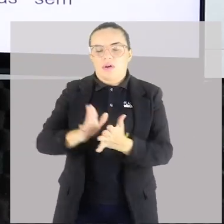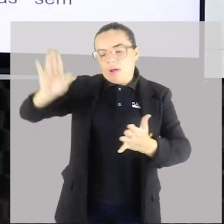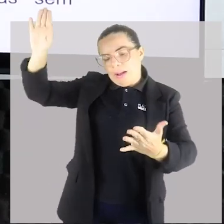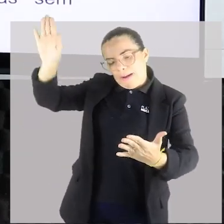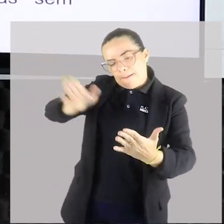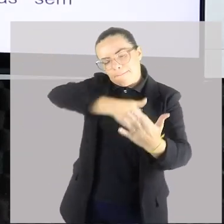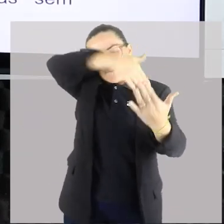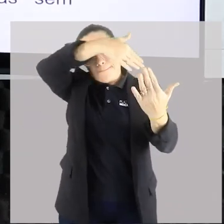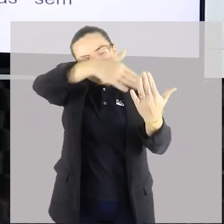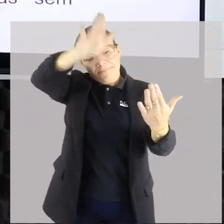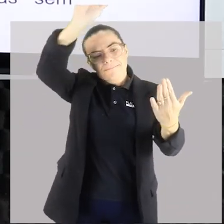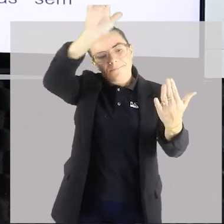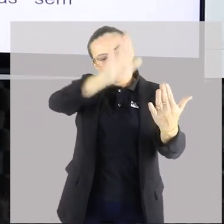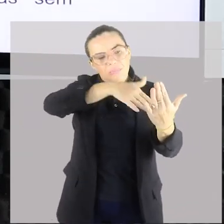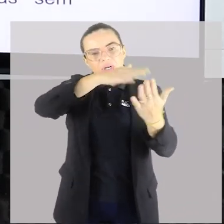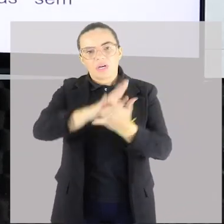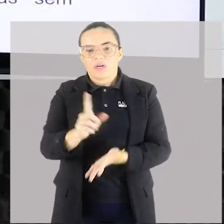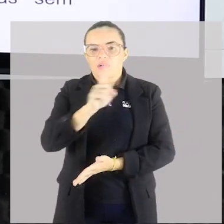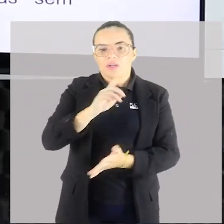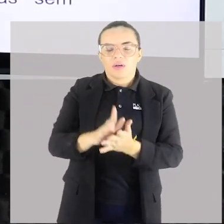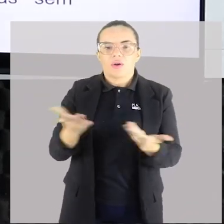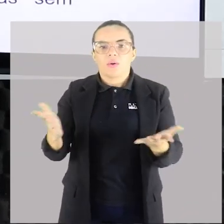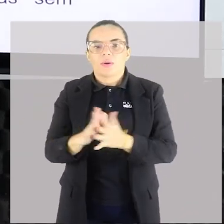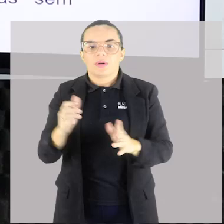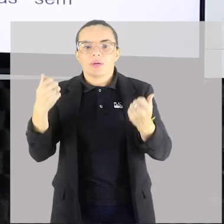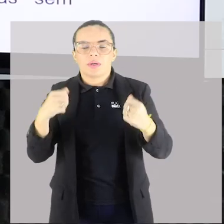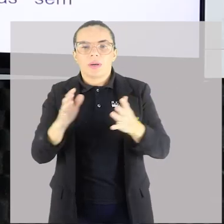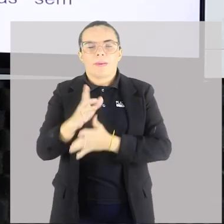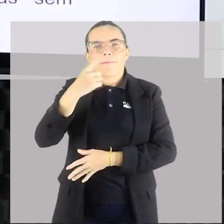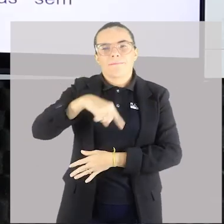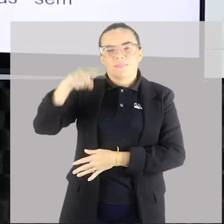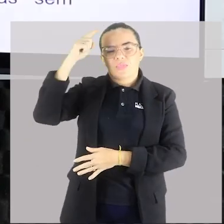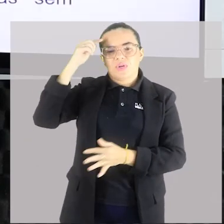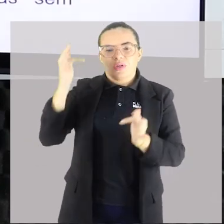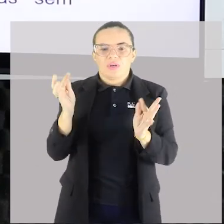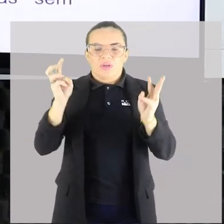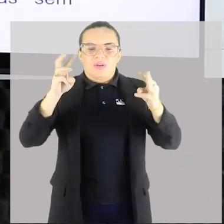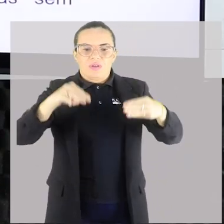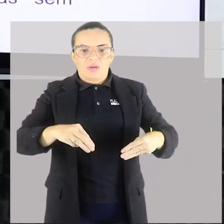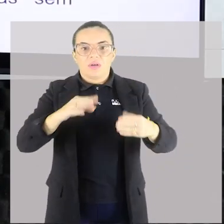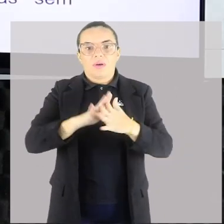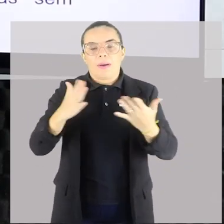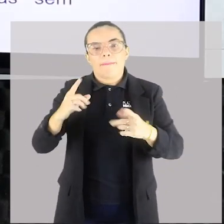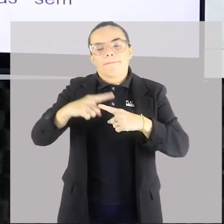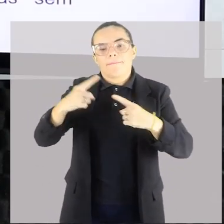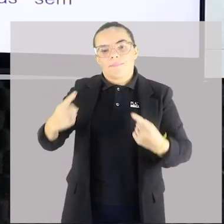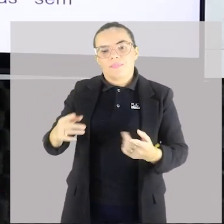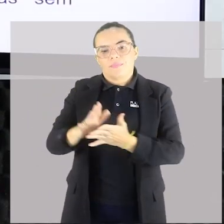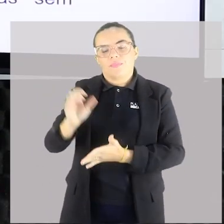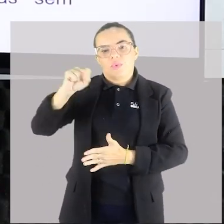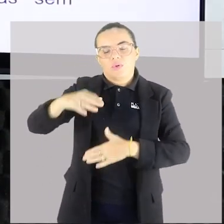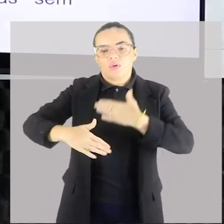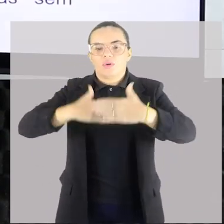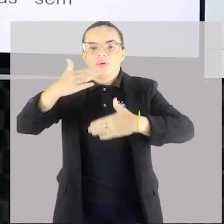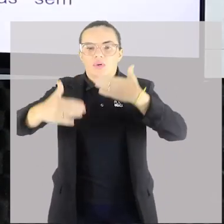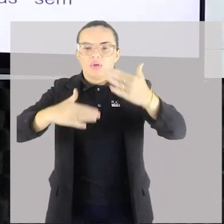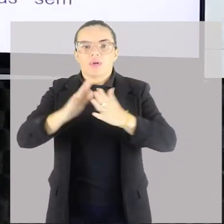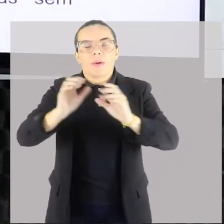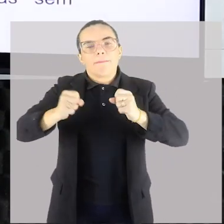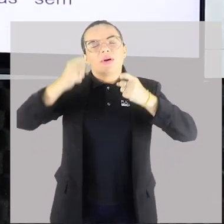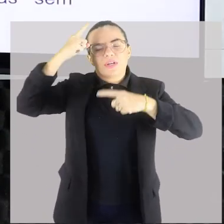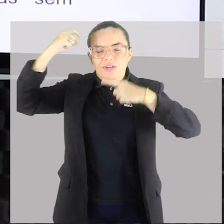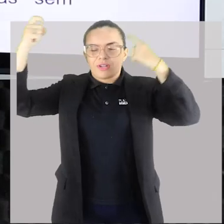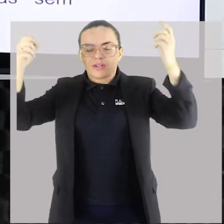Então, não há uma necessidade de você pensar no resultado final. Você vai pensar no processo para que o processo possa criar o resultado